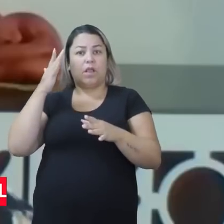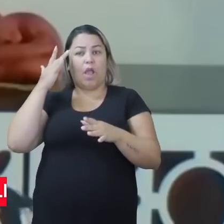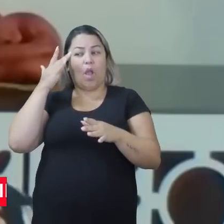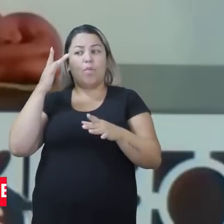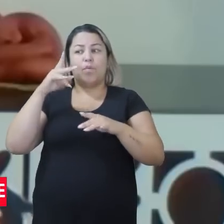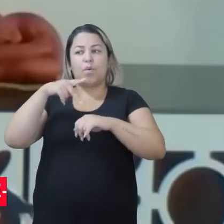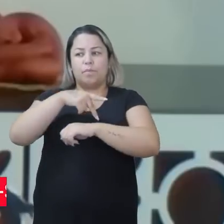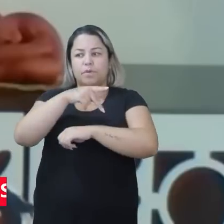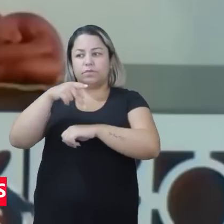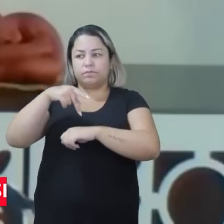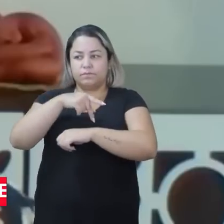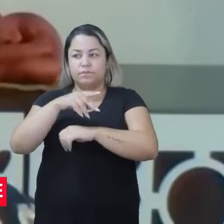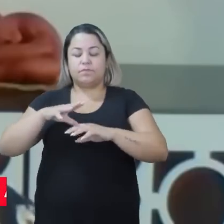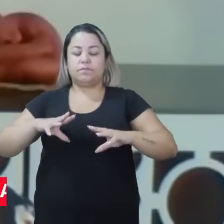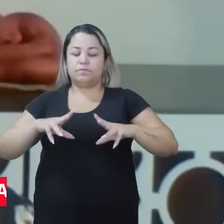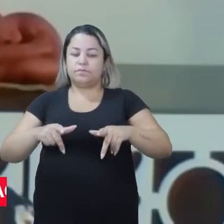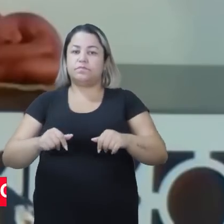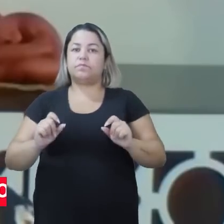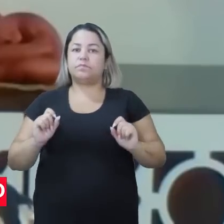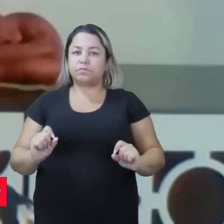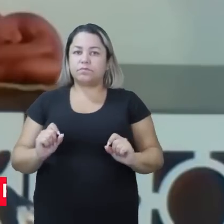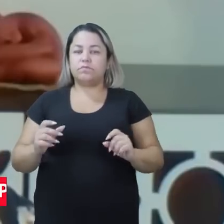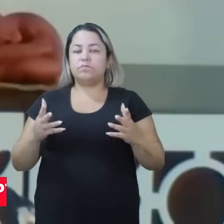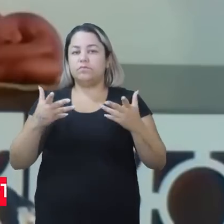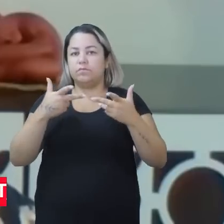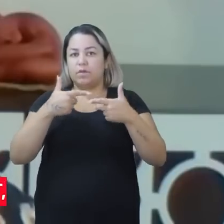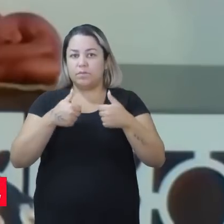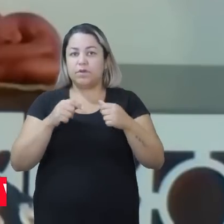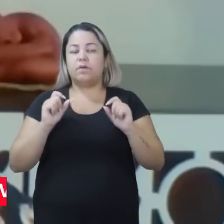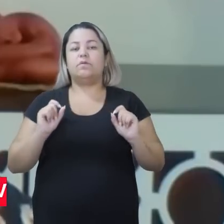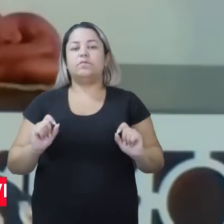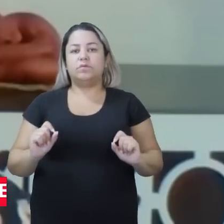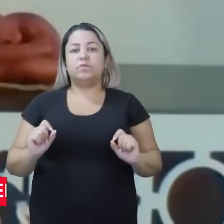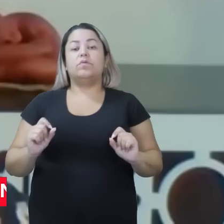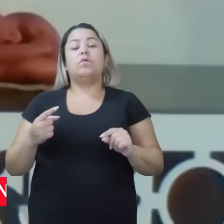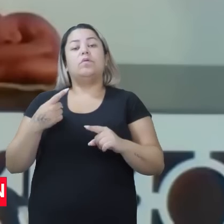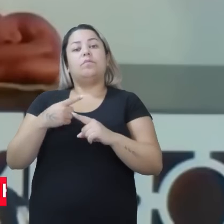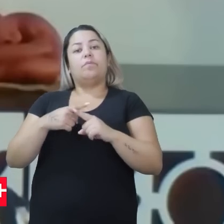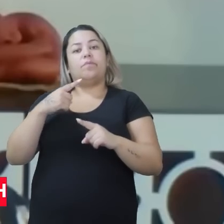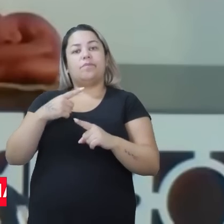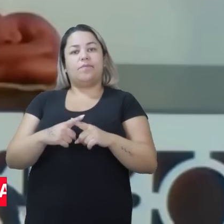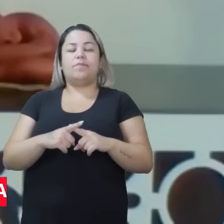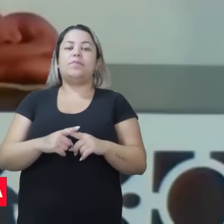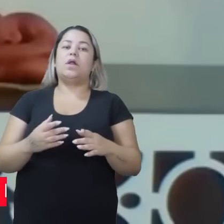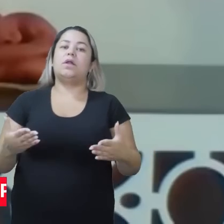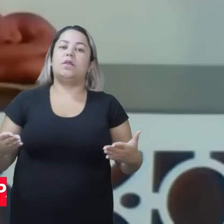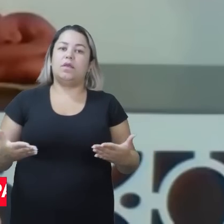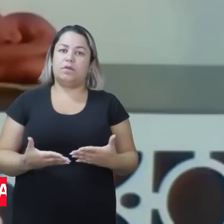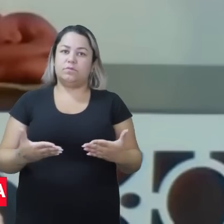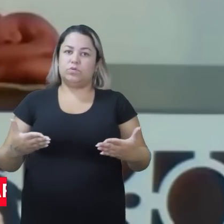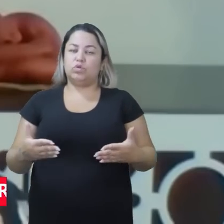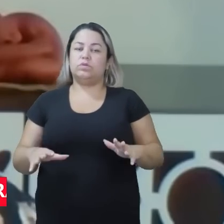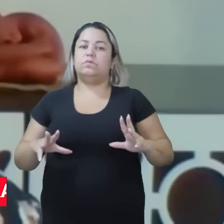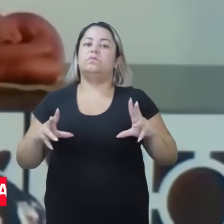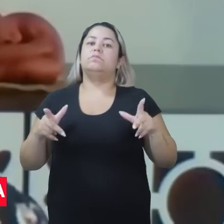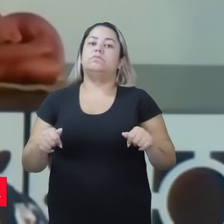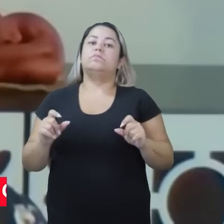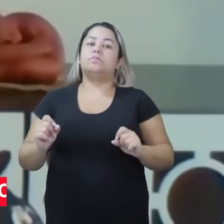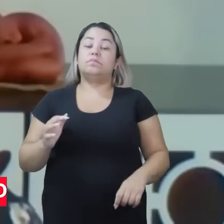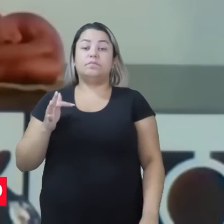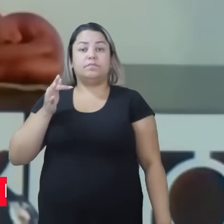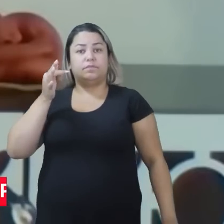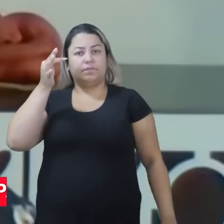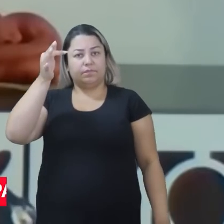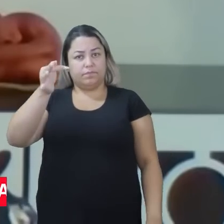país como um todo, extraordinário, né? Porque a partir de agora, todas as